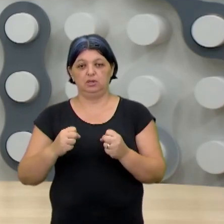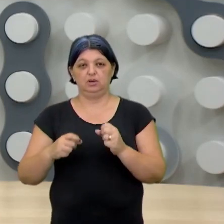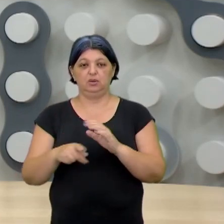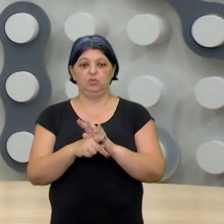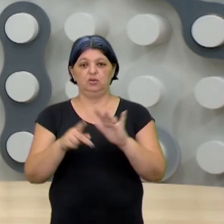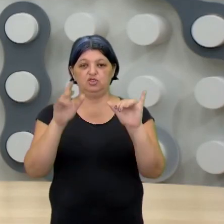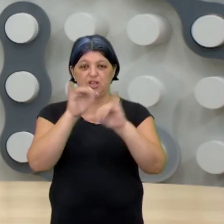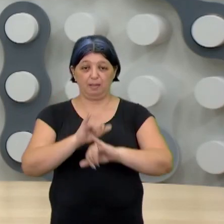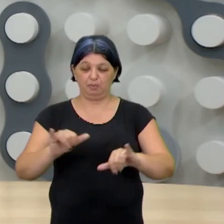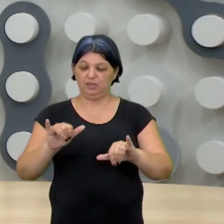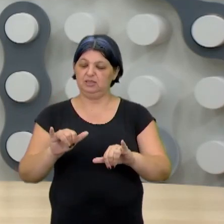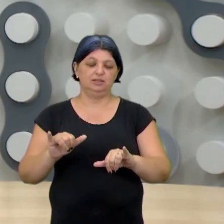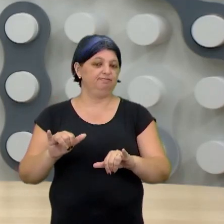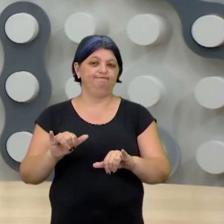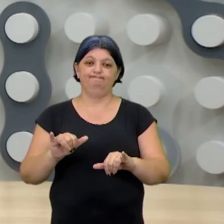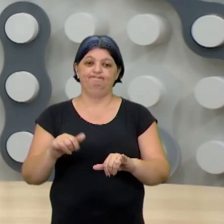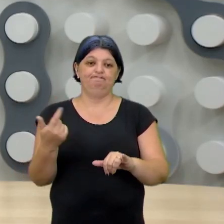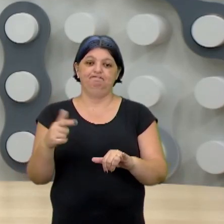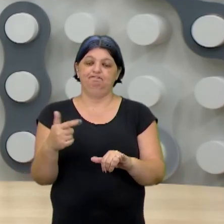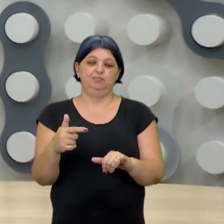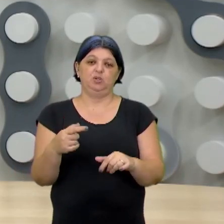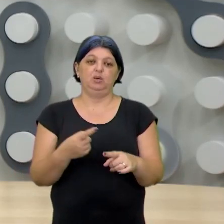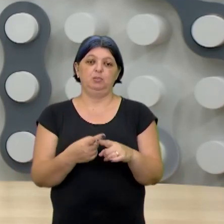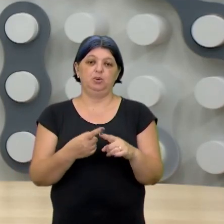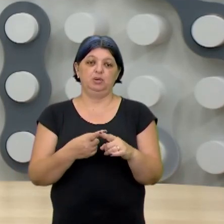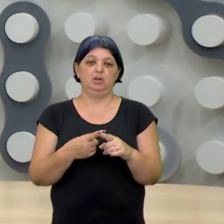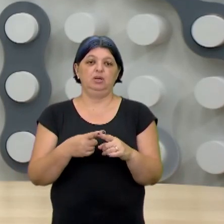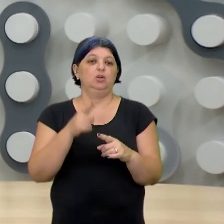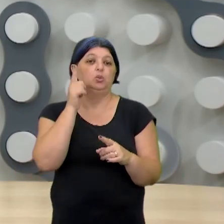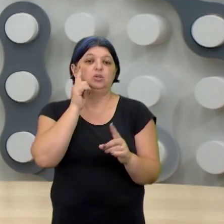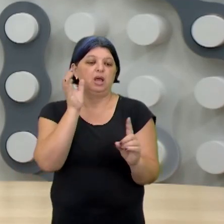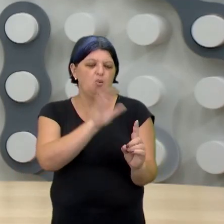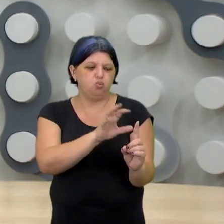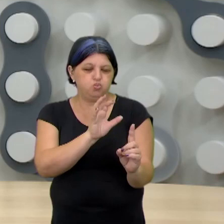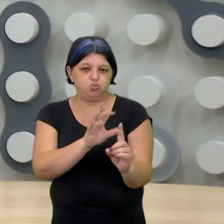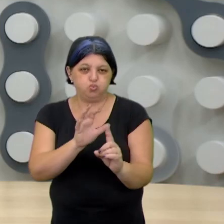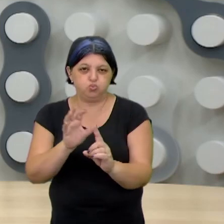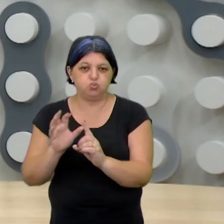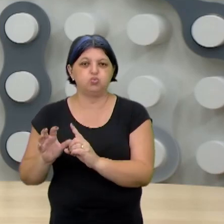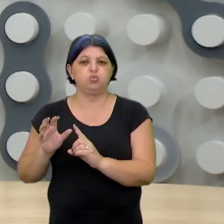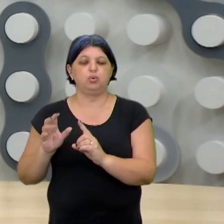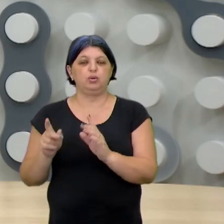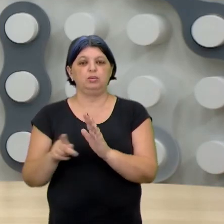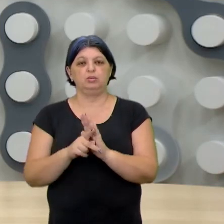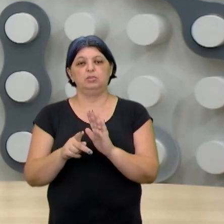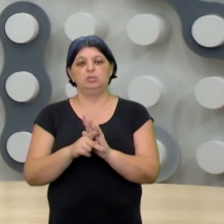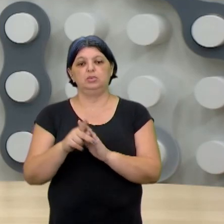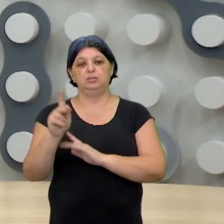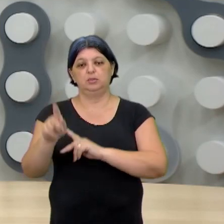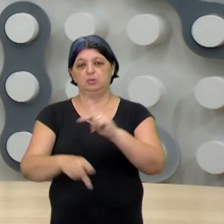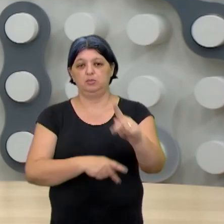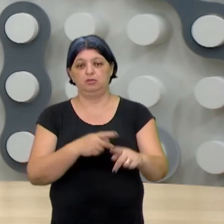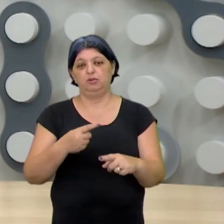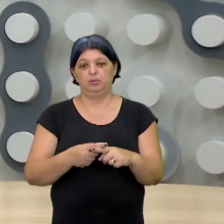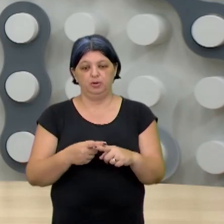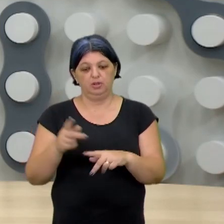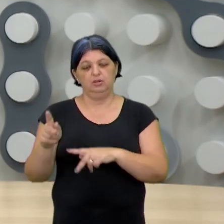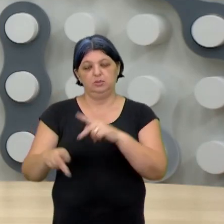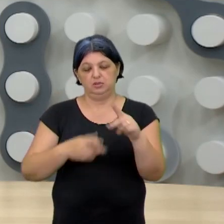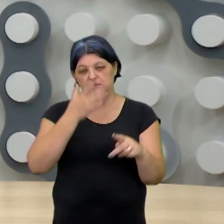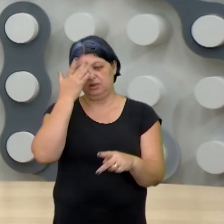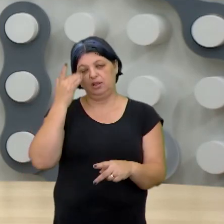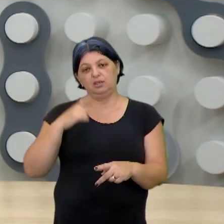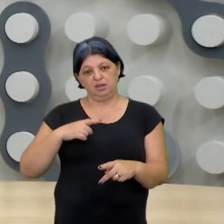sentido, porque a imprensa já não consegue mais ter essa influência tão grande sobre a massa, porque agora a massa também tem acesso às informações e